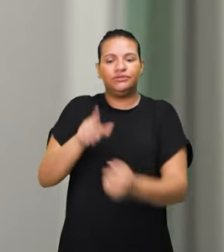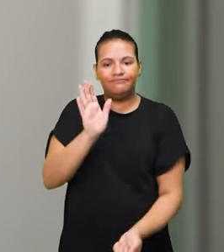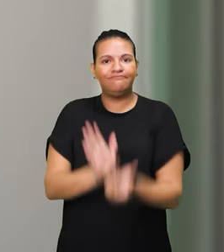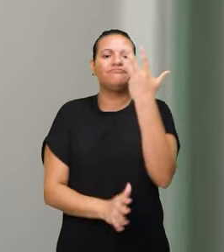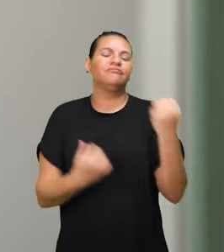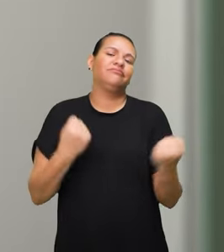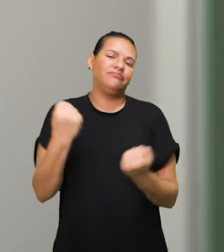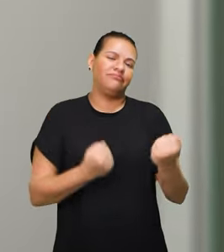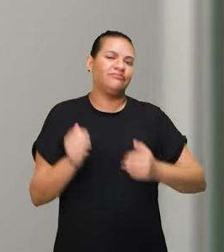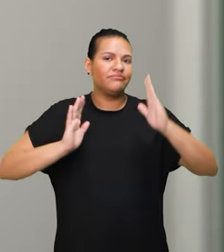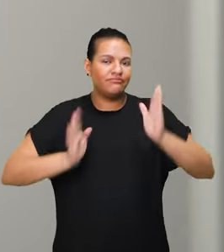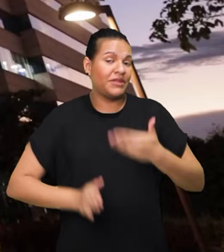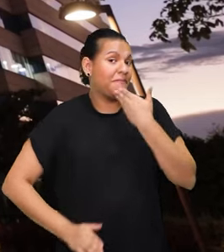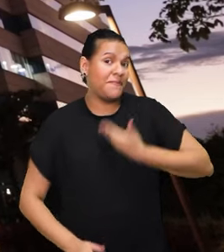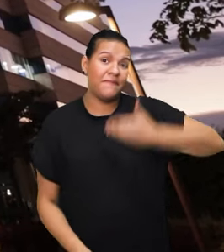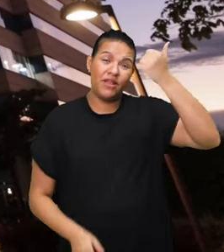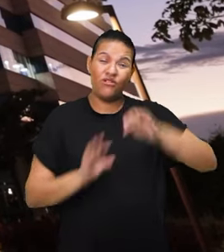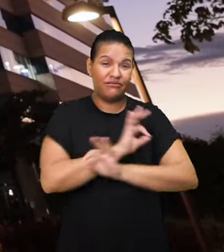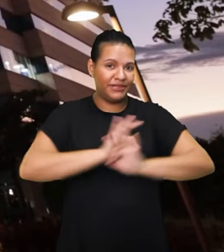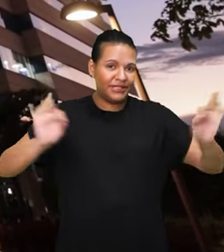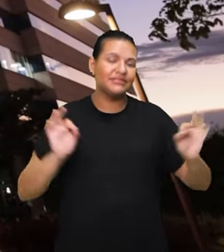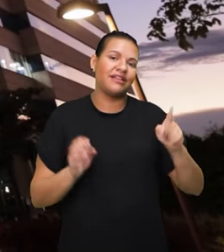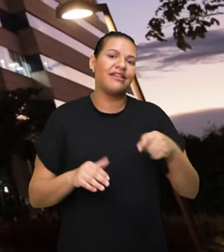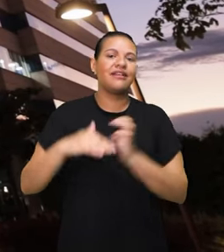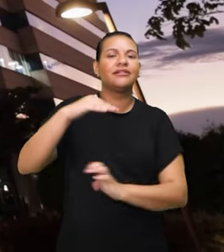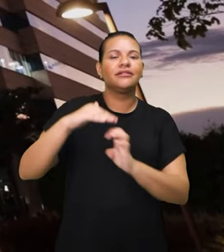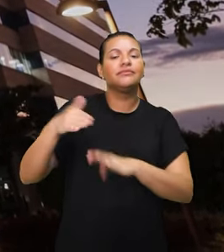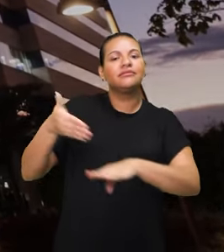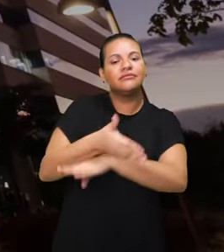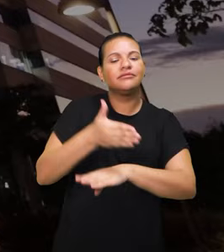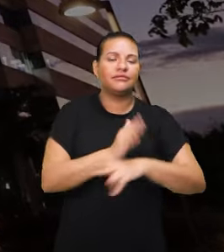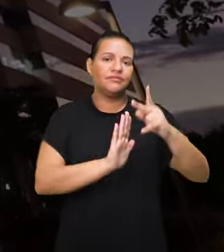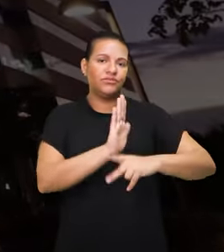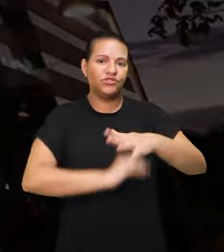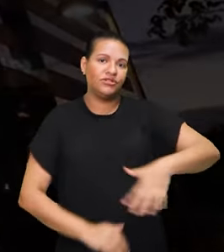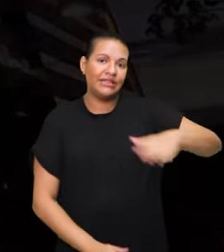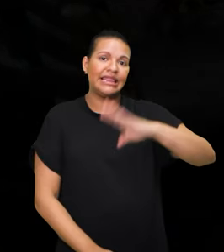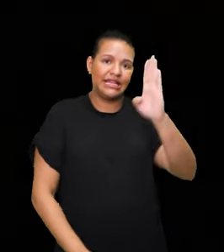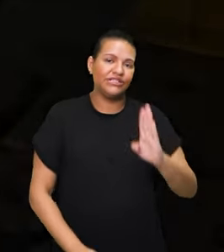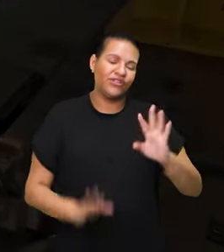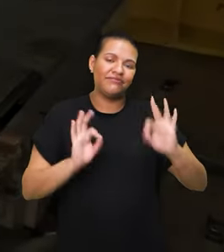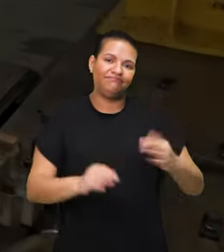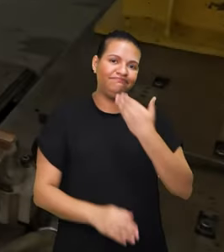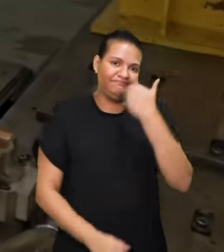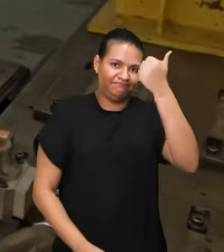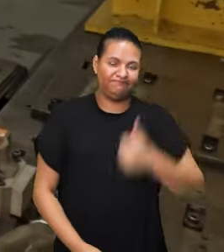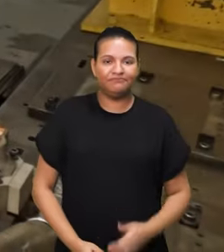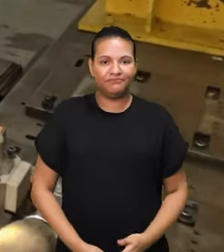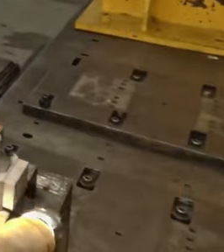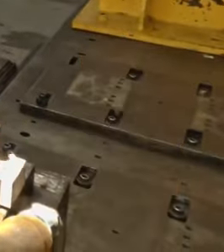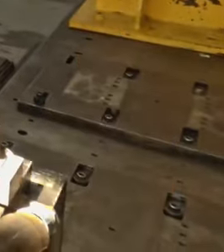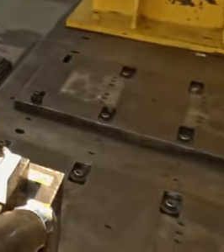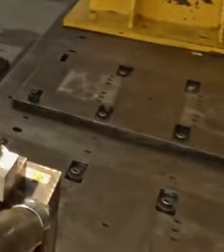prototipar conjunto e desenvolve um carro melhor e de novo Acho que mais bacana de trazer essas empresas E participar de um projeto Nacional